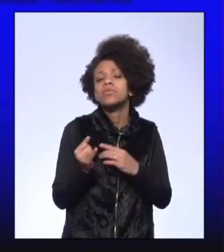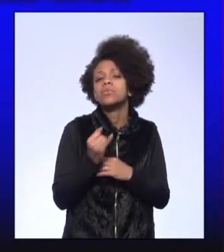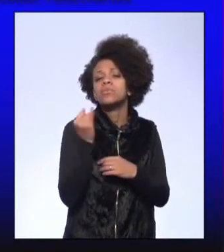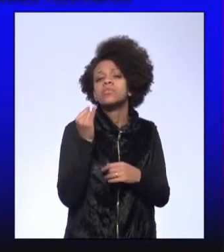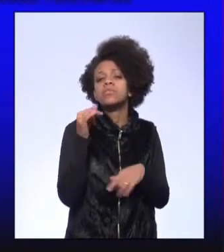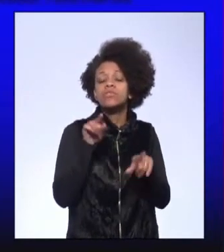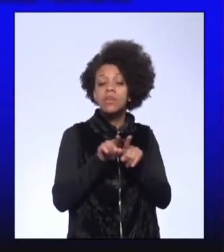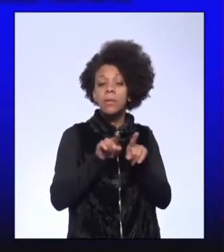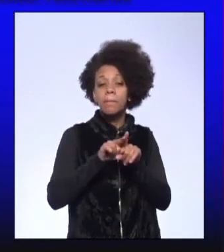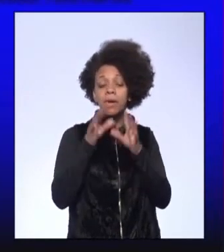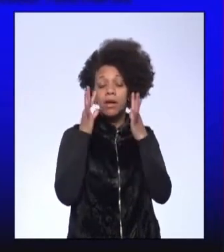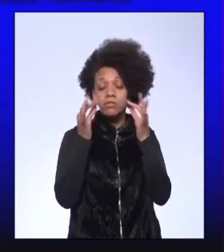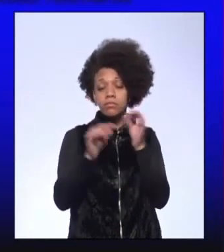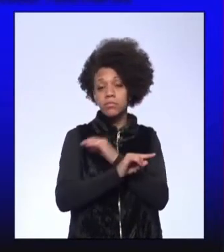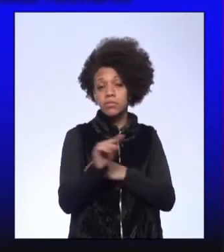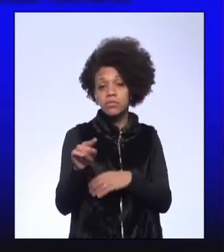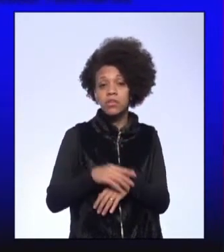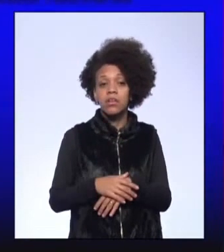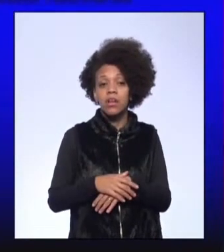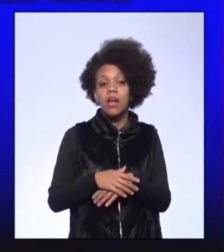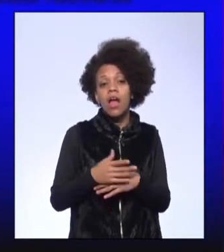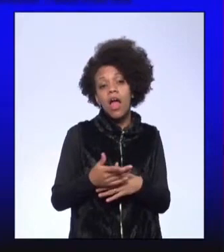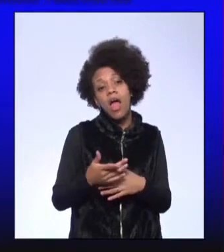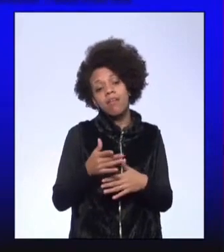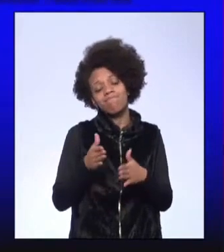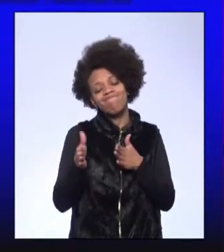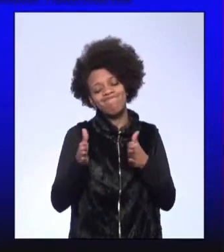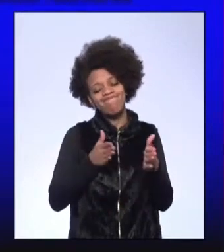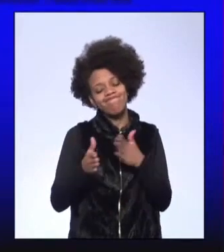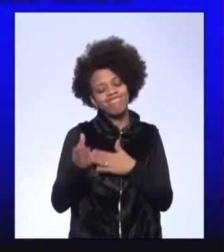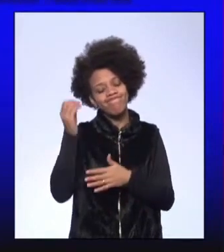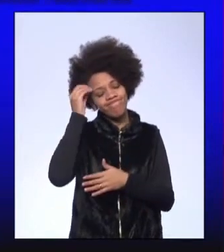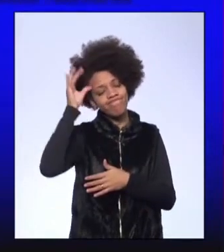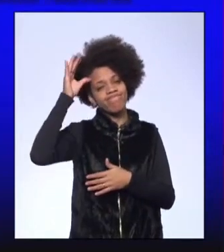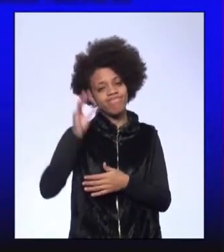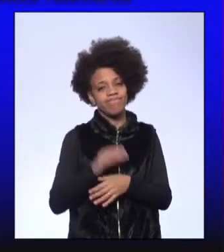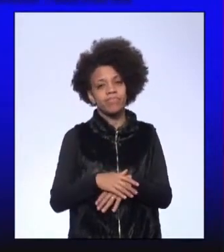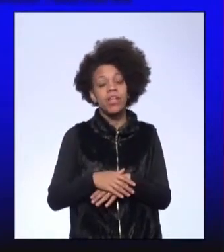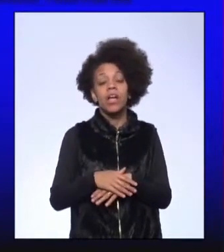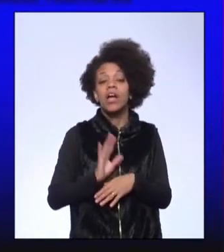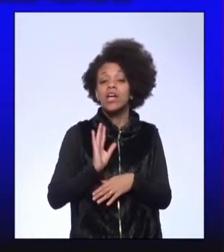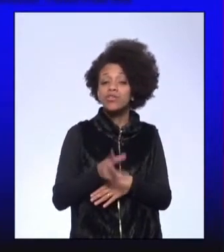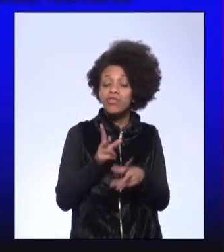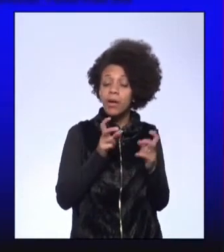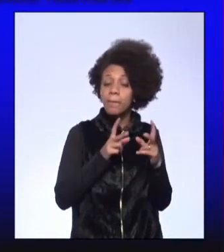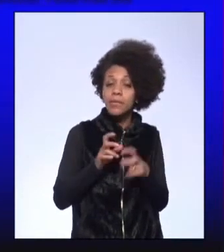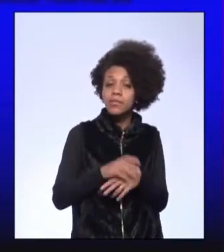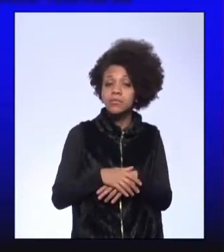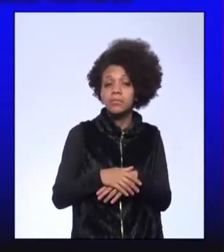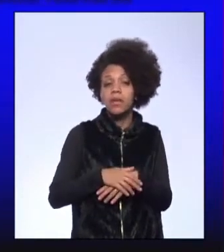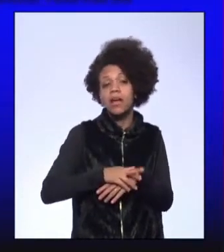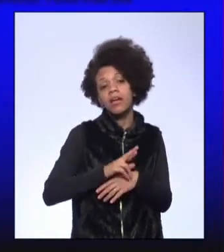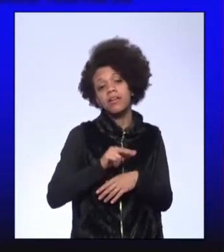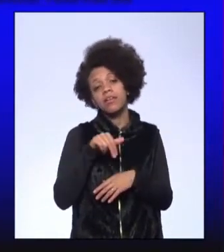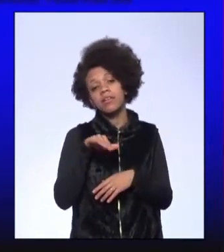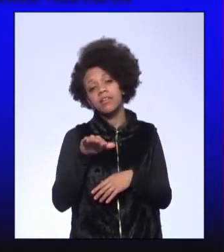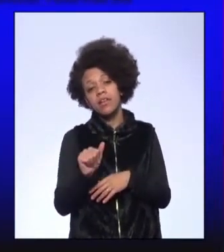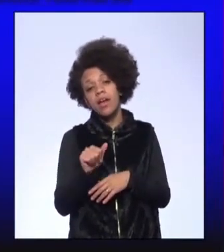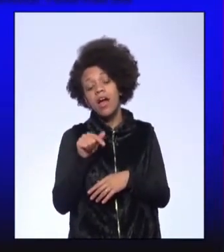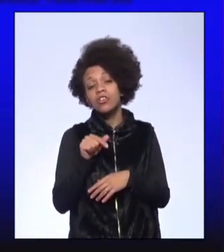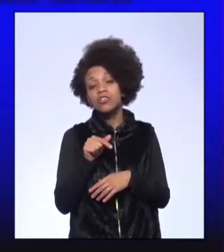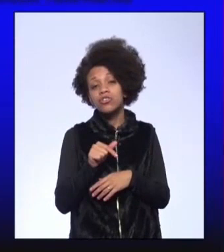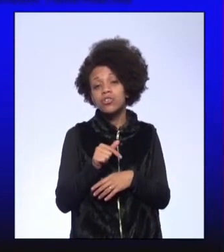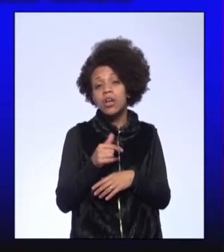chamar a atenção de vocês, essa é ainda uma das lacunas no conhecimento, a gente já identificou RNA do vírus nas